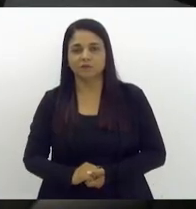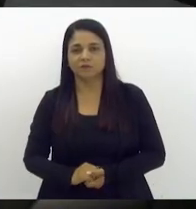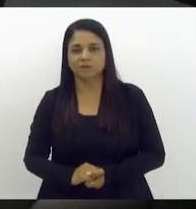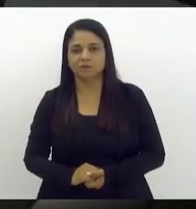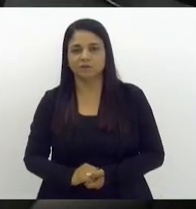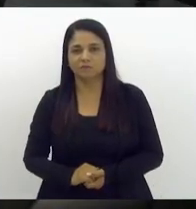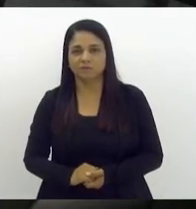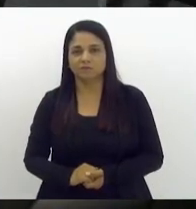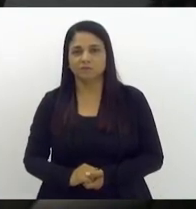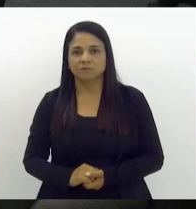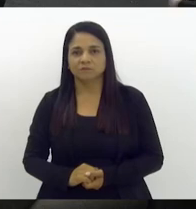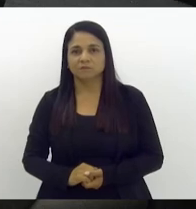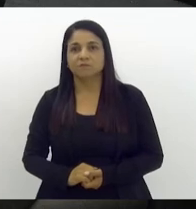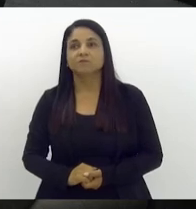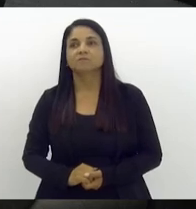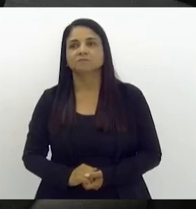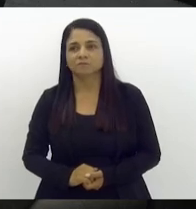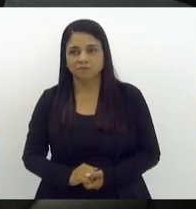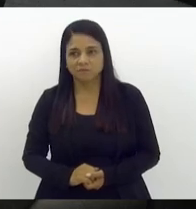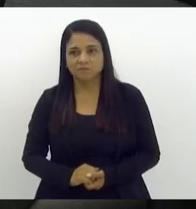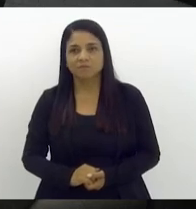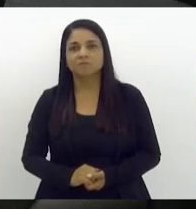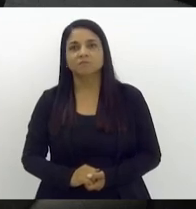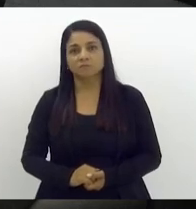Lembrando que Vossa Excelência dispõe de 7 minutos.